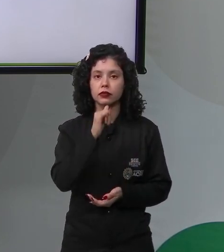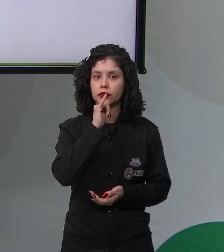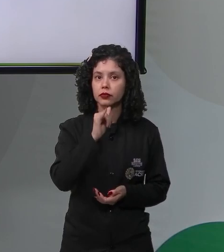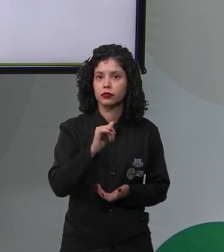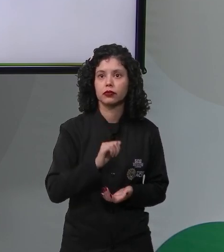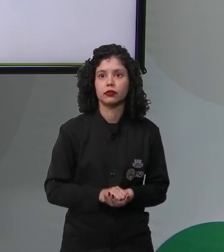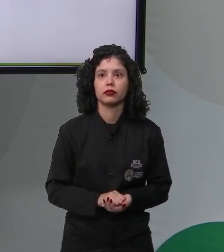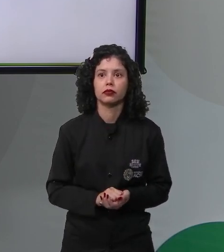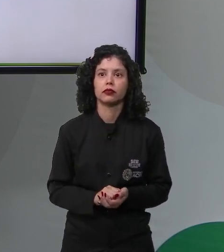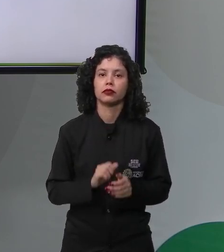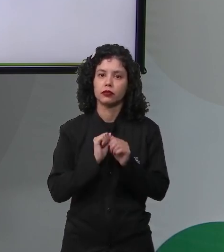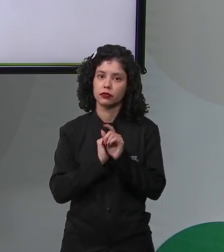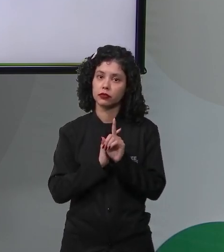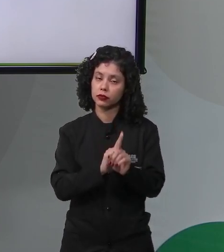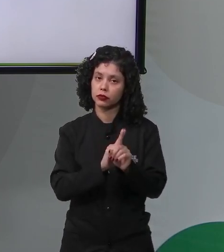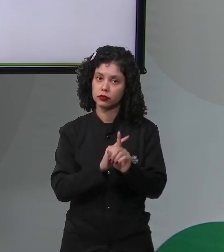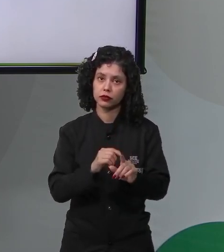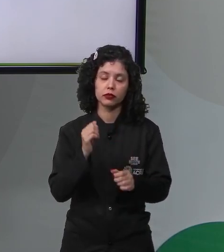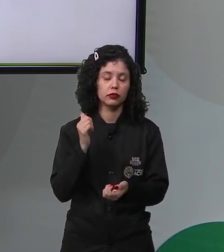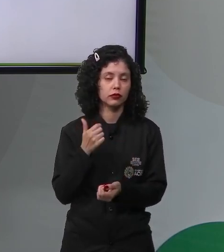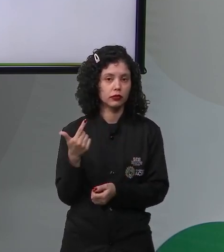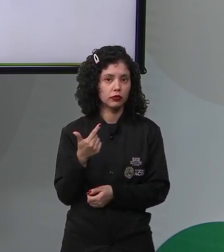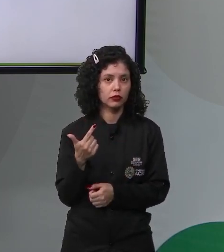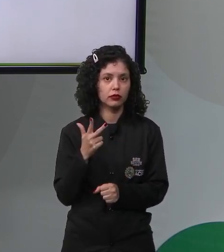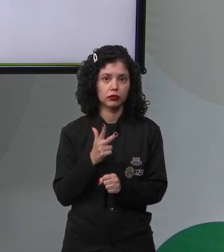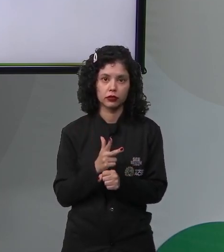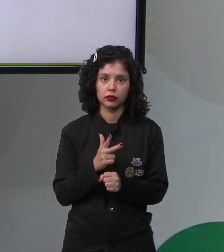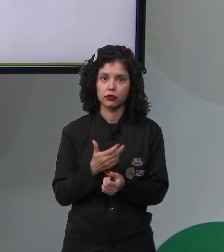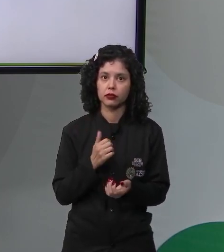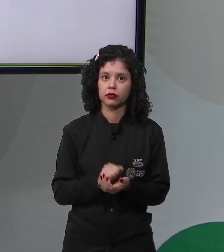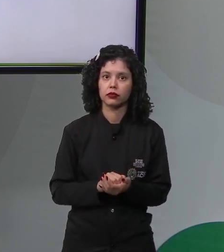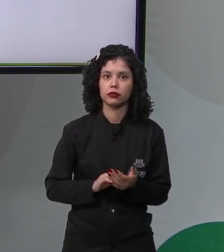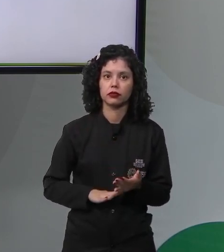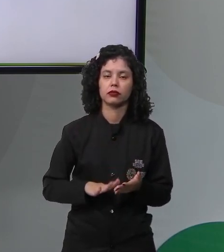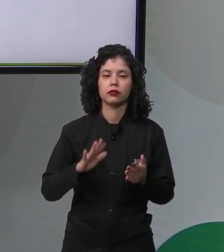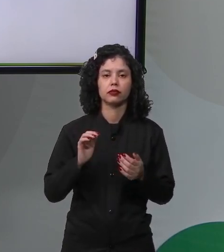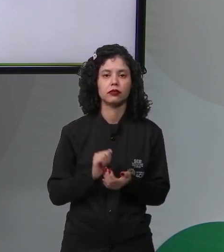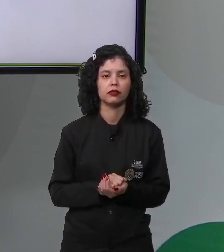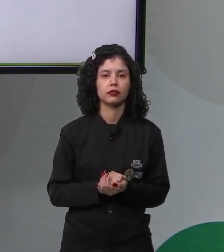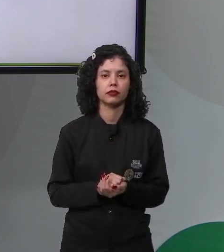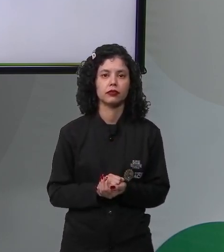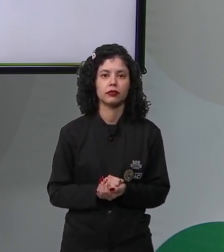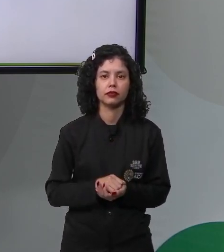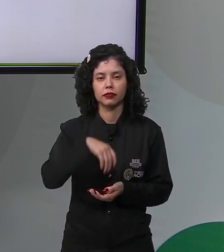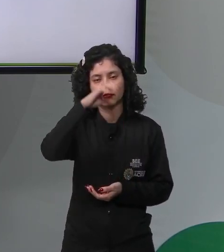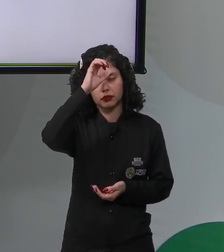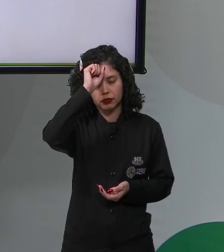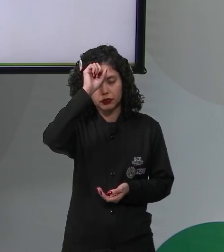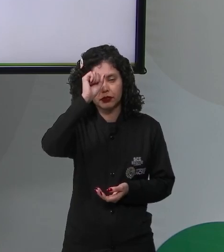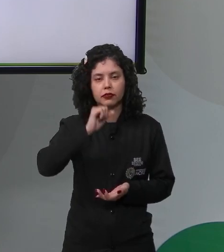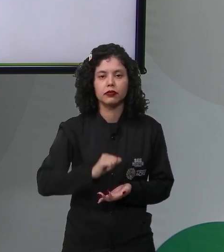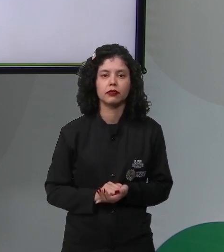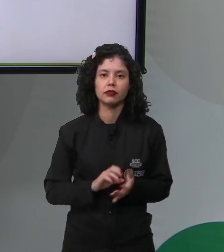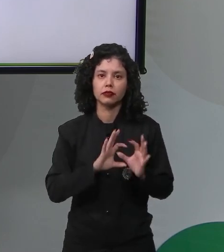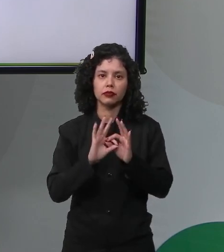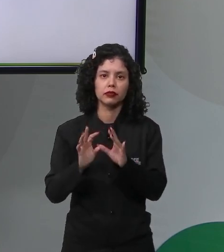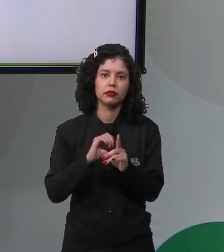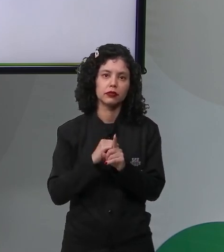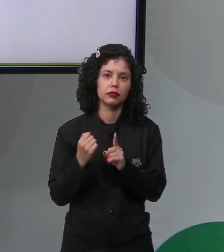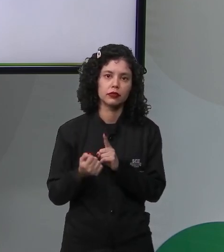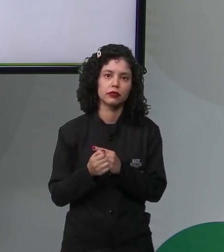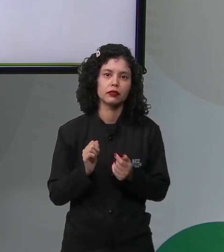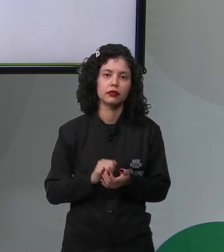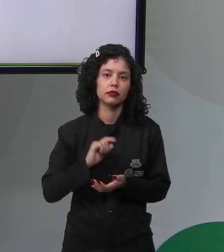aviso. Acompanhe o segundo vídeo a respeito deste tema, deste objeto de conhecimento, coesão